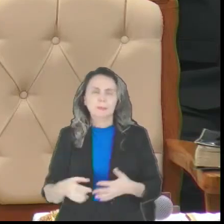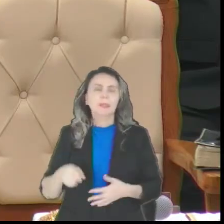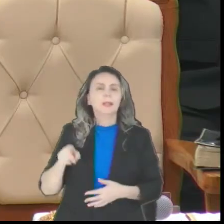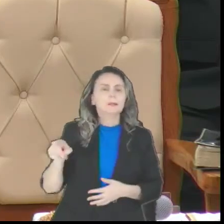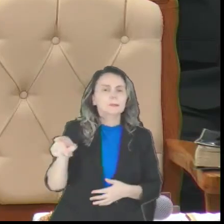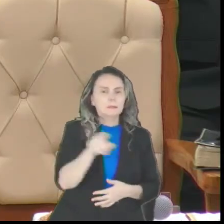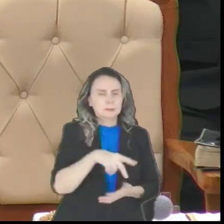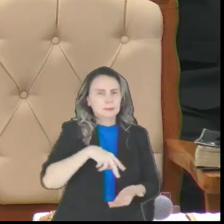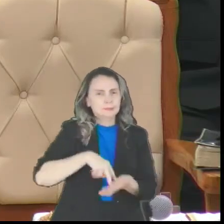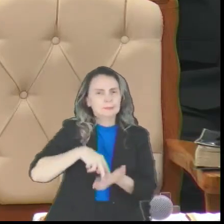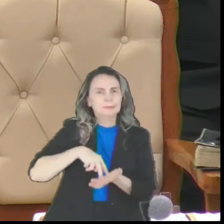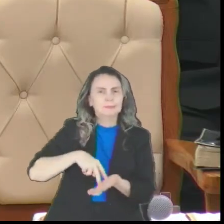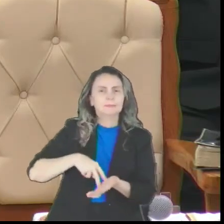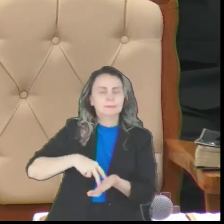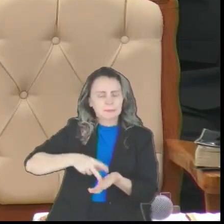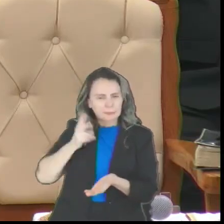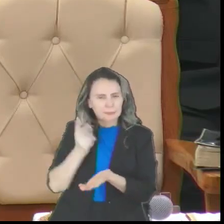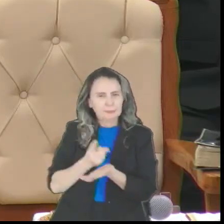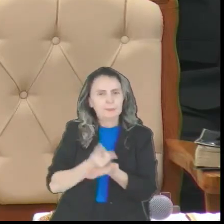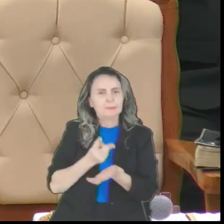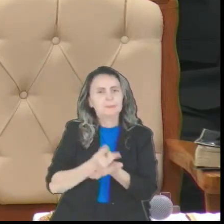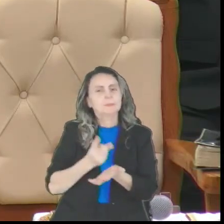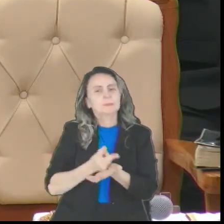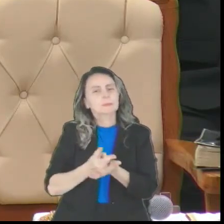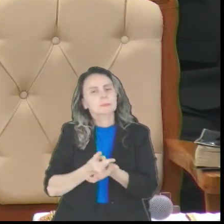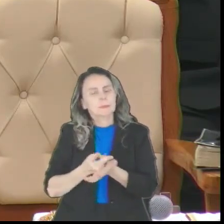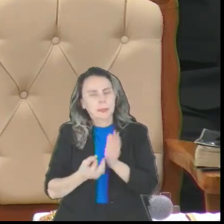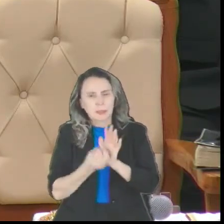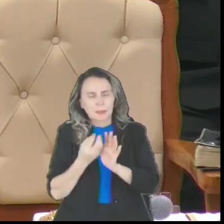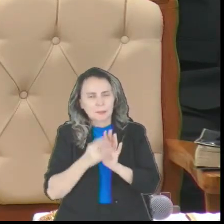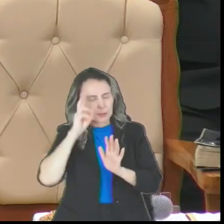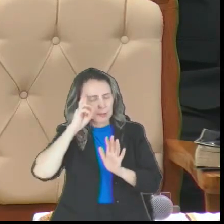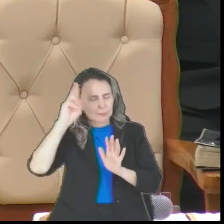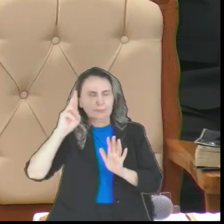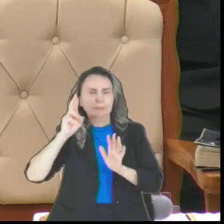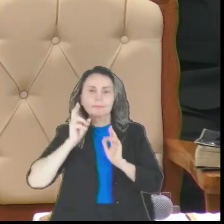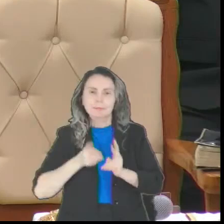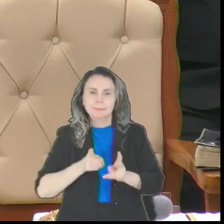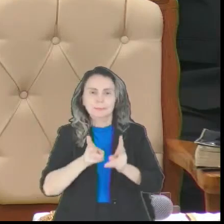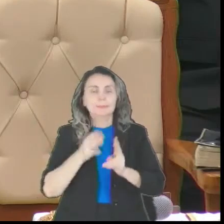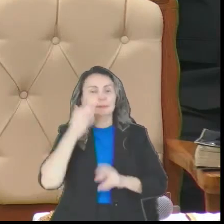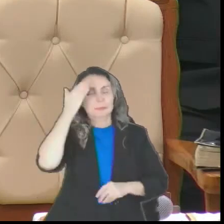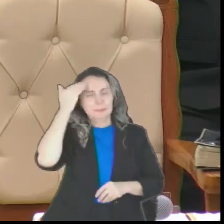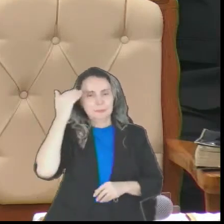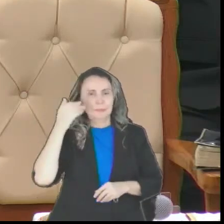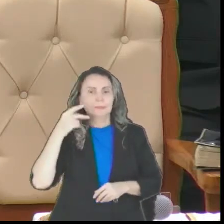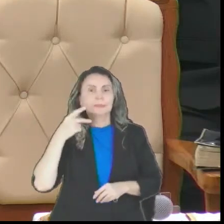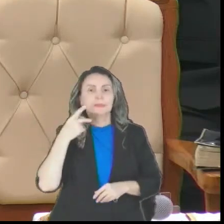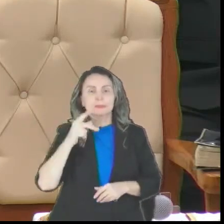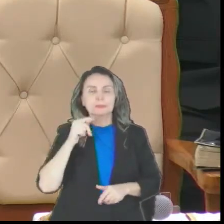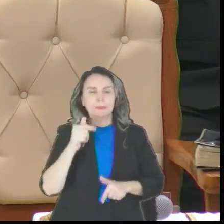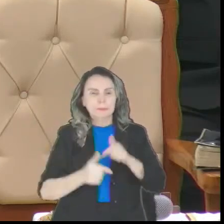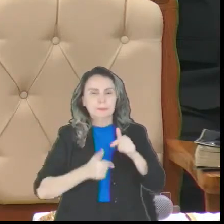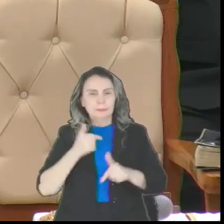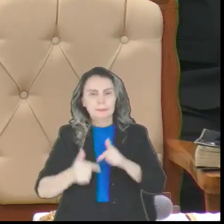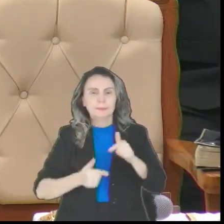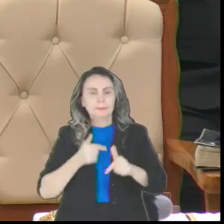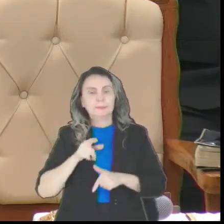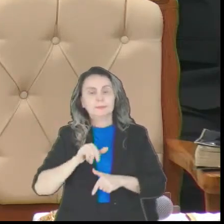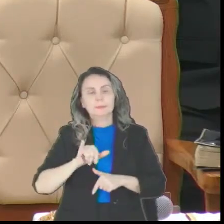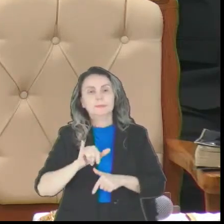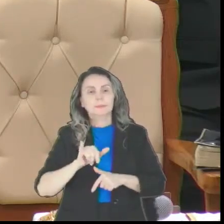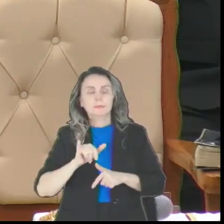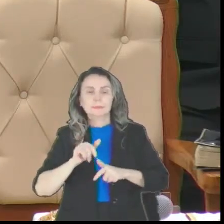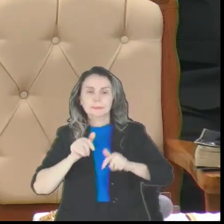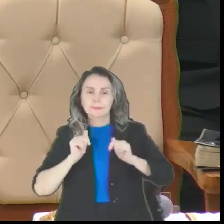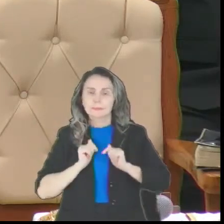e constantes, sempre abundantes na obra do Senhor, sabendo que o vosso trabalho terá uma